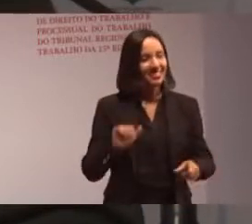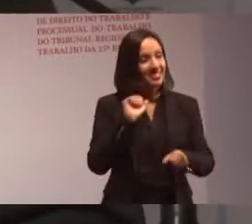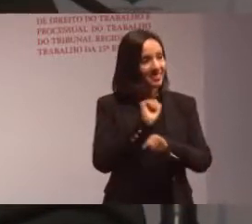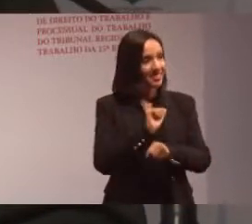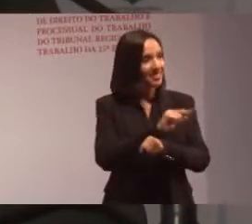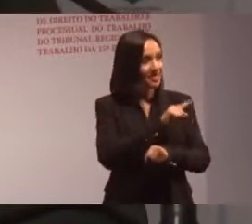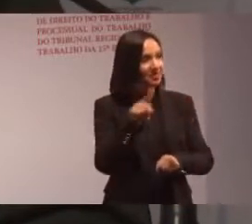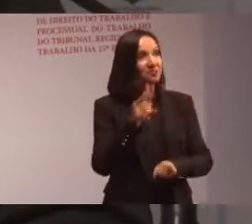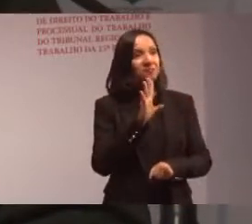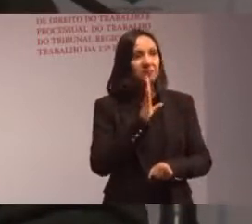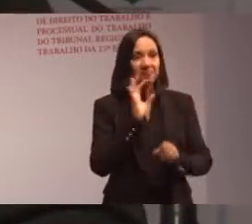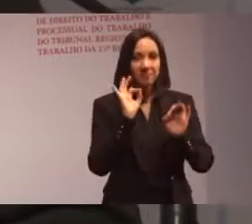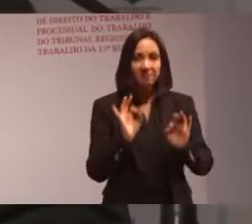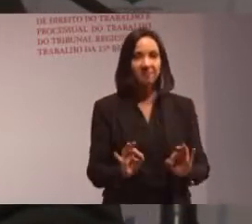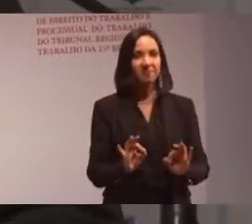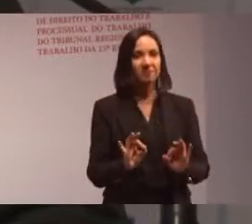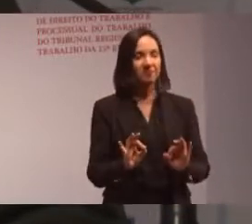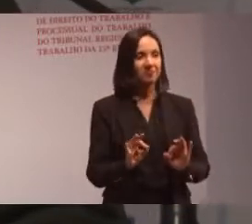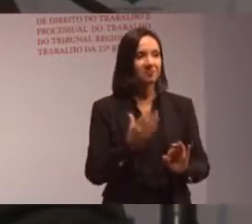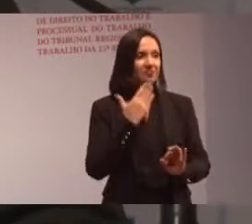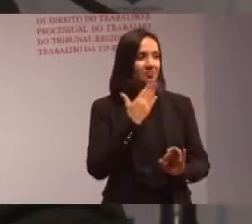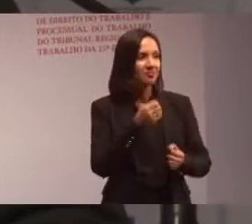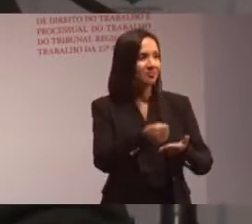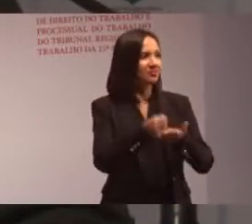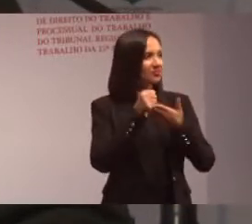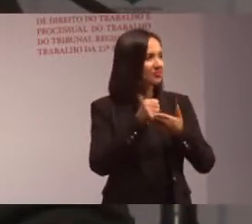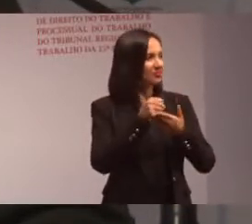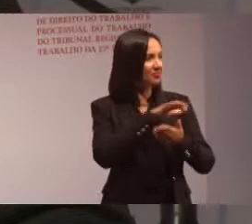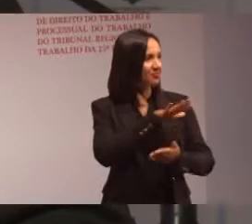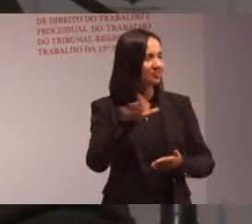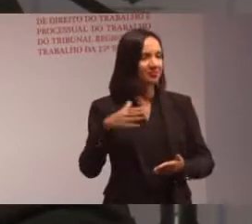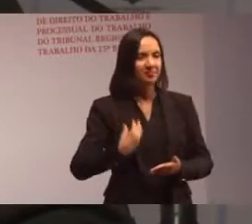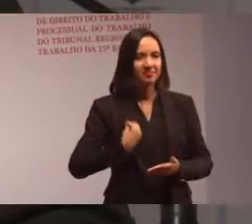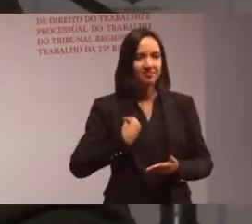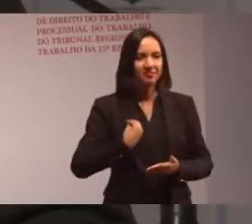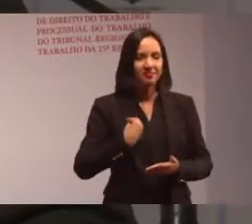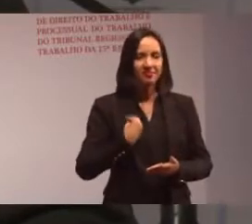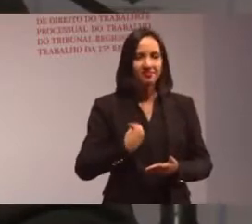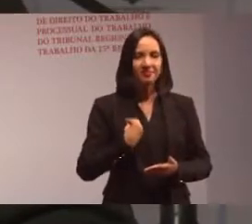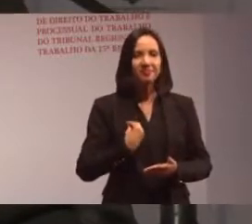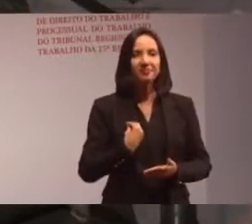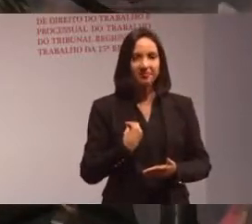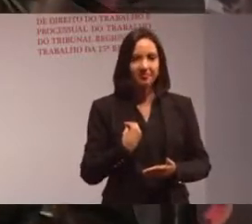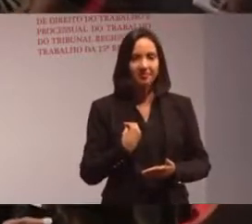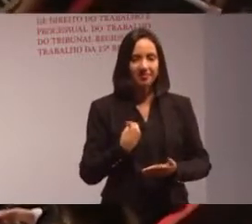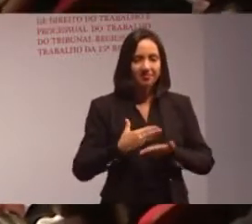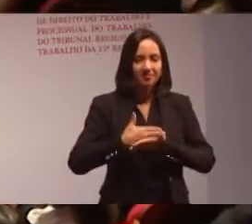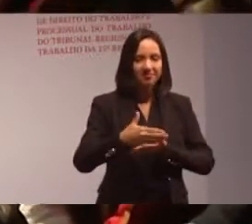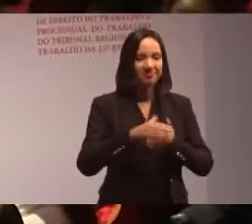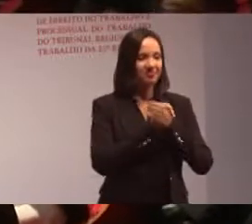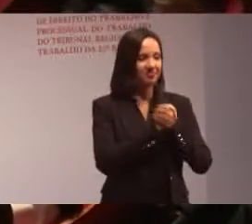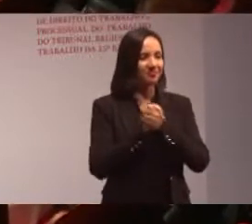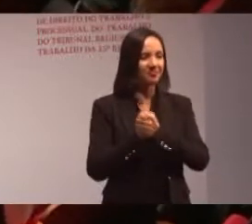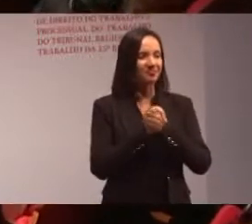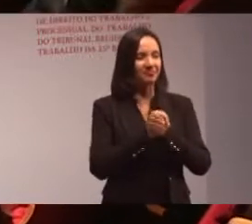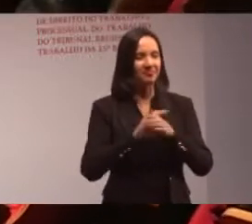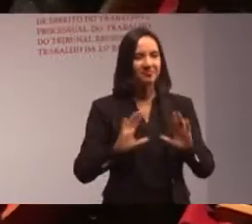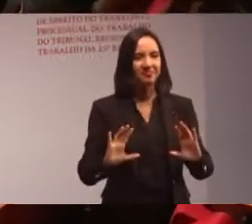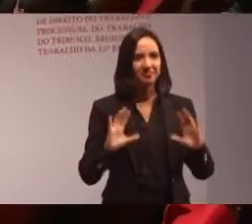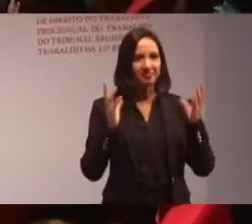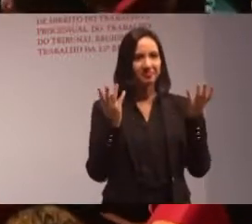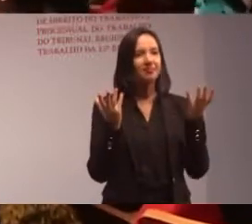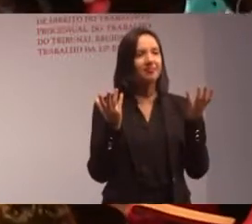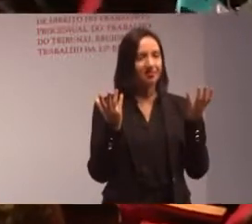os reconhecimentos corretos, mas eu peço a contribuição dos presentes e quero começar parabenizando pelo evento